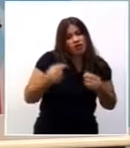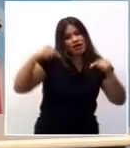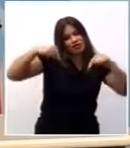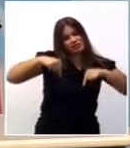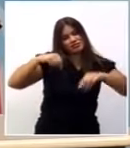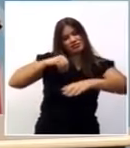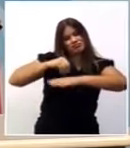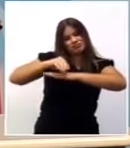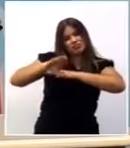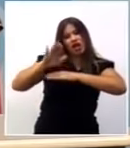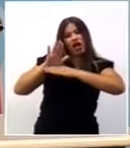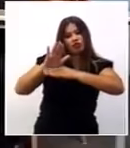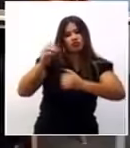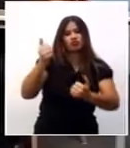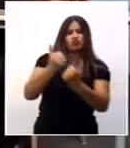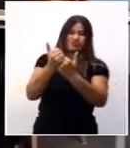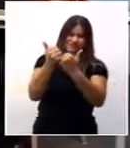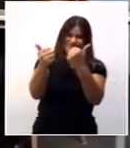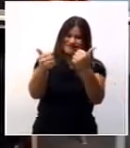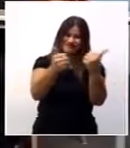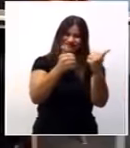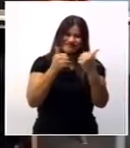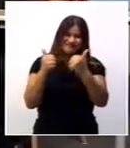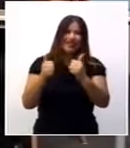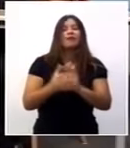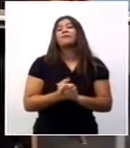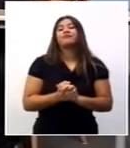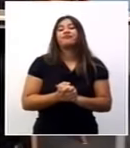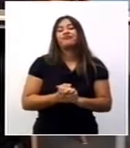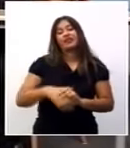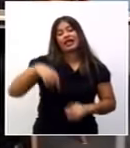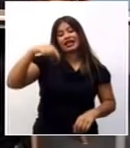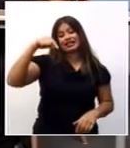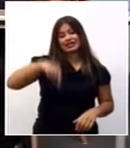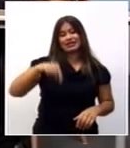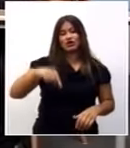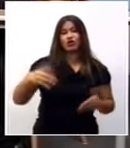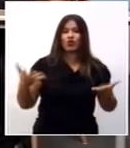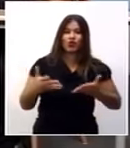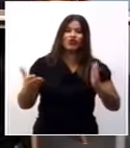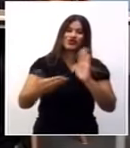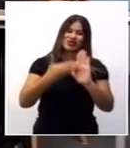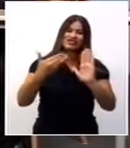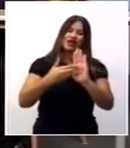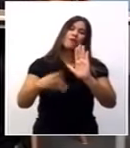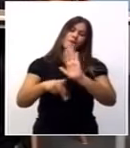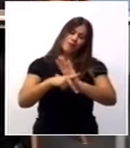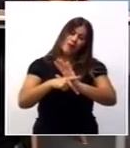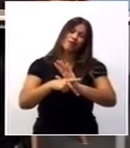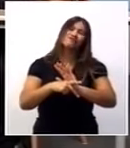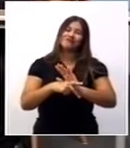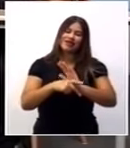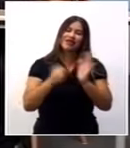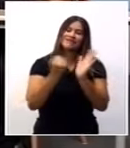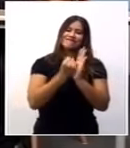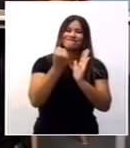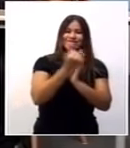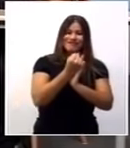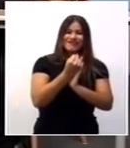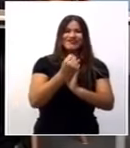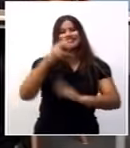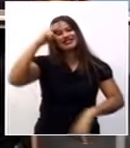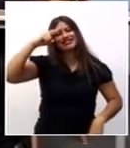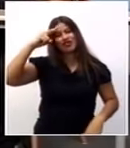vocês no estudo, ok? Esse caderno acaba sendo uma fonte histórica, professora Priscila? Com certeza, né? Essa aula, esse caderno,